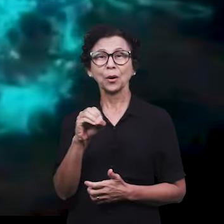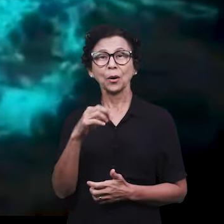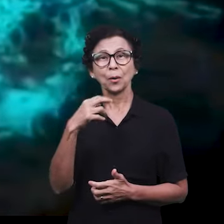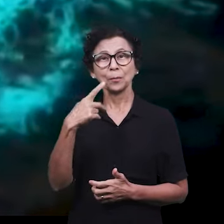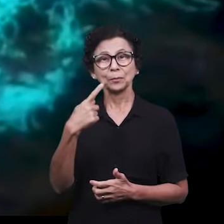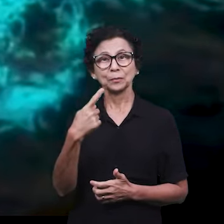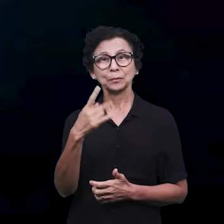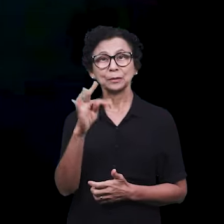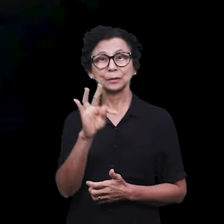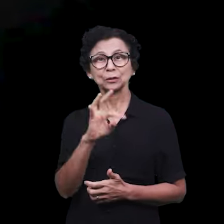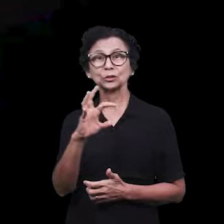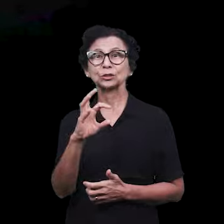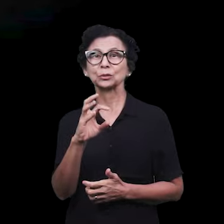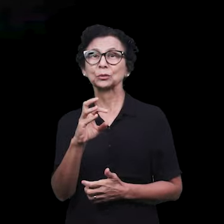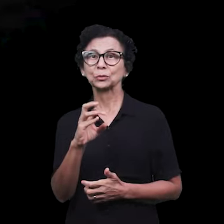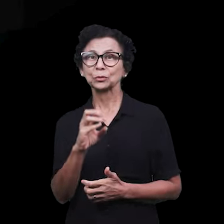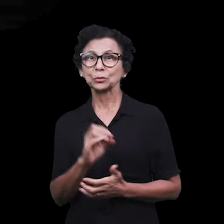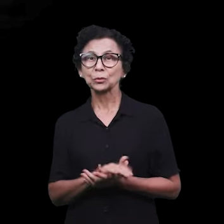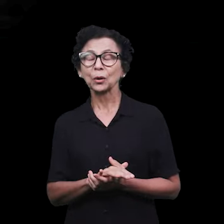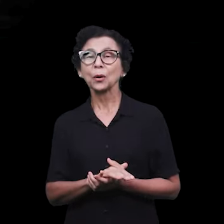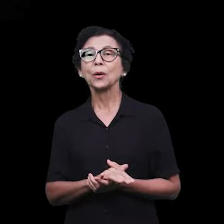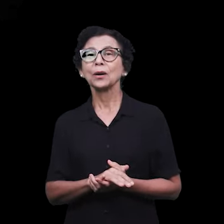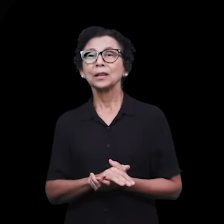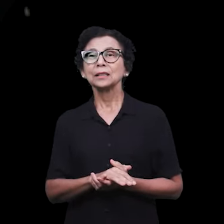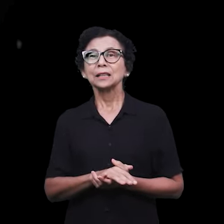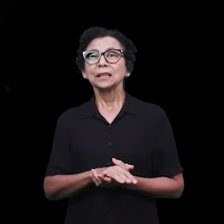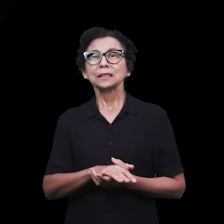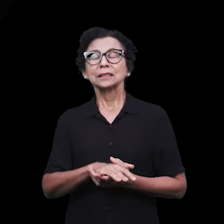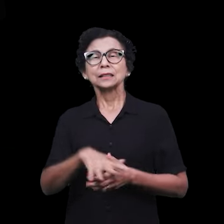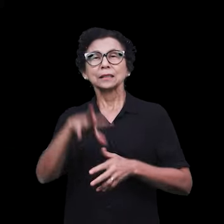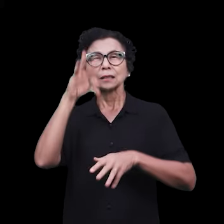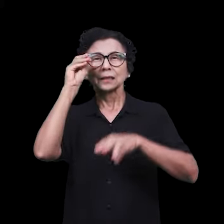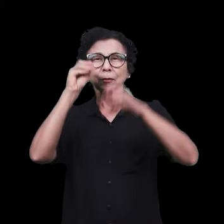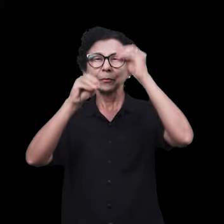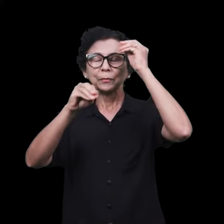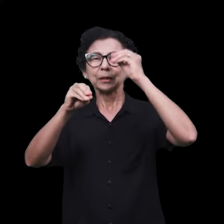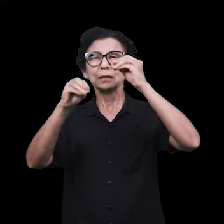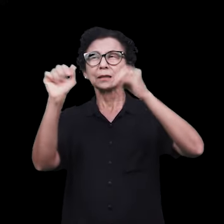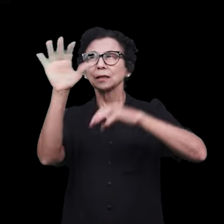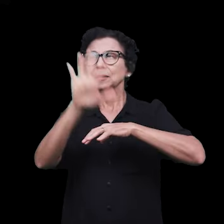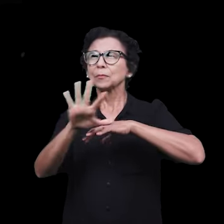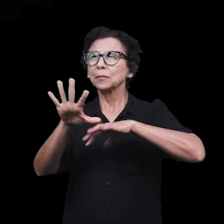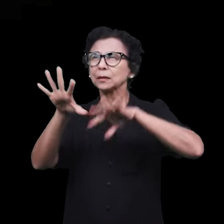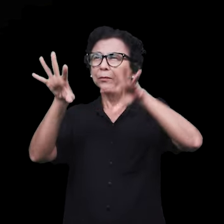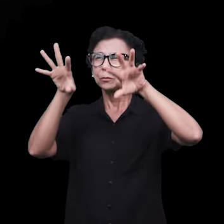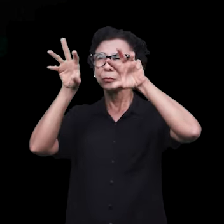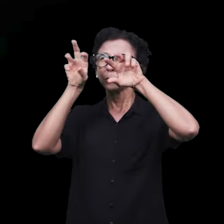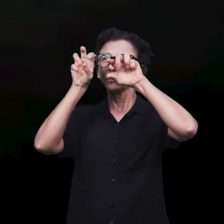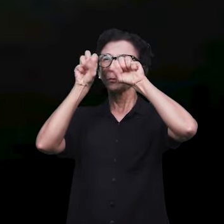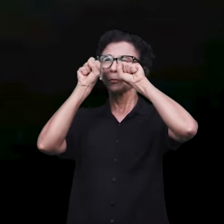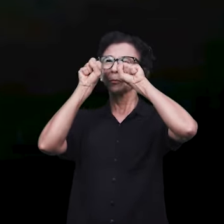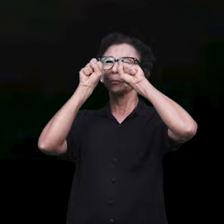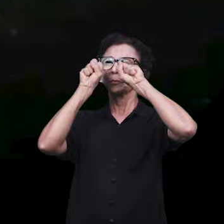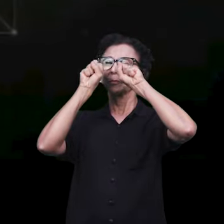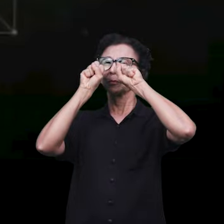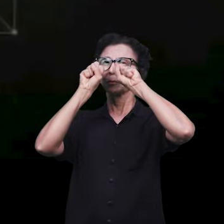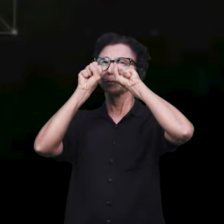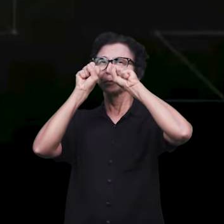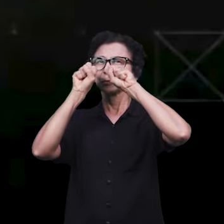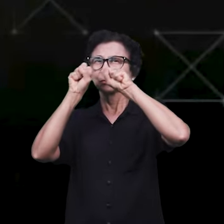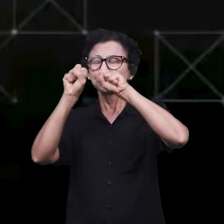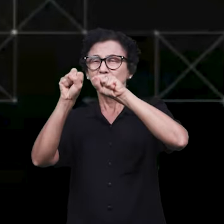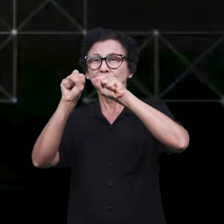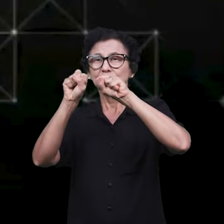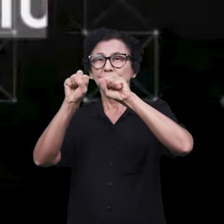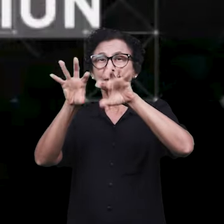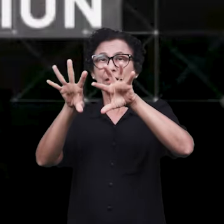cérebro. Lá no seu cérebro, a imagem ela é formada de forma invertida, ele acaba corrigindo aquela